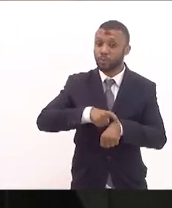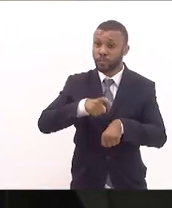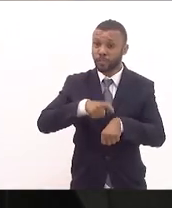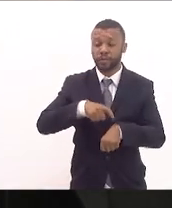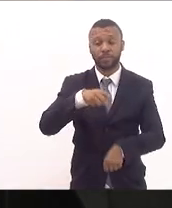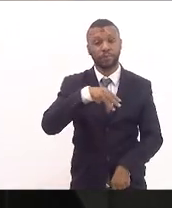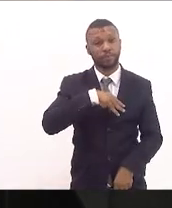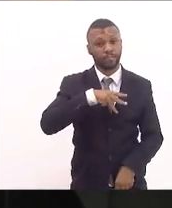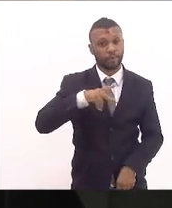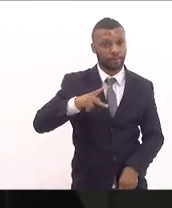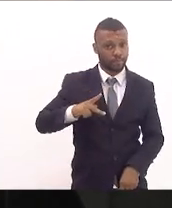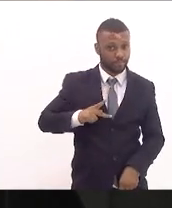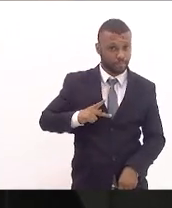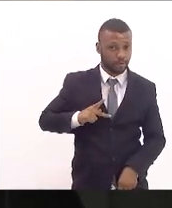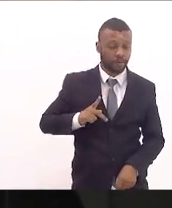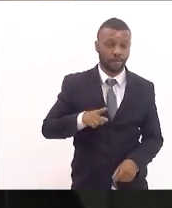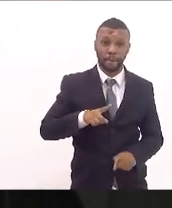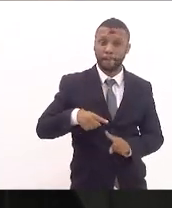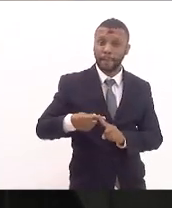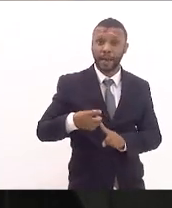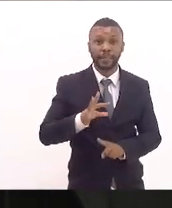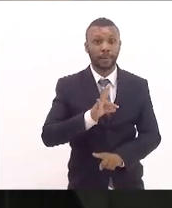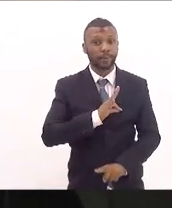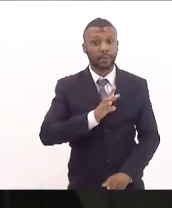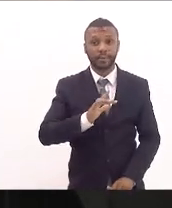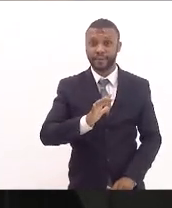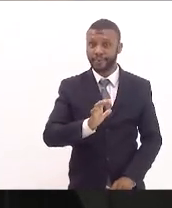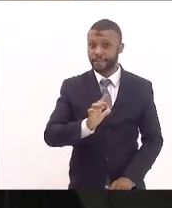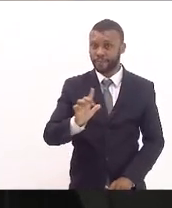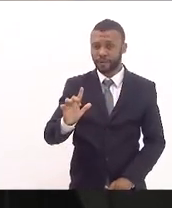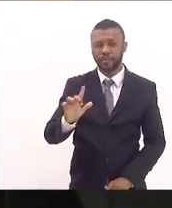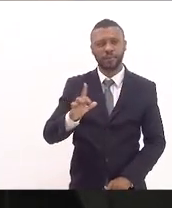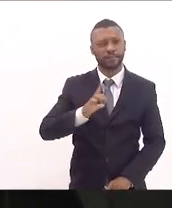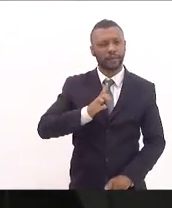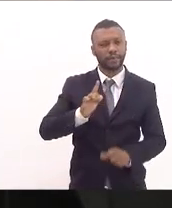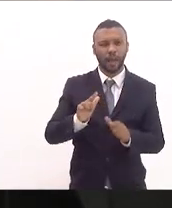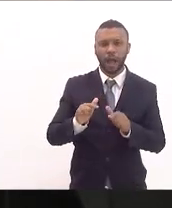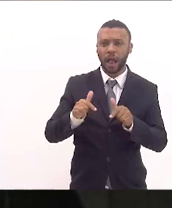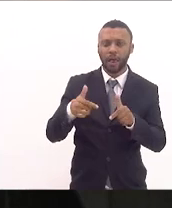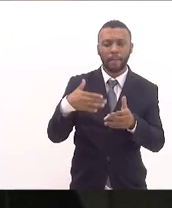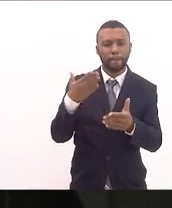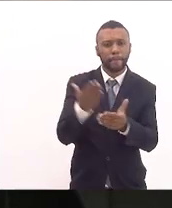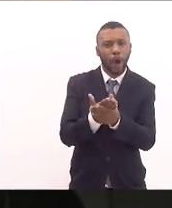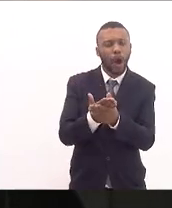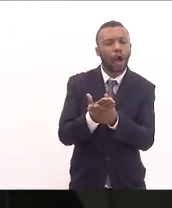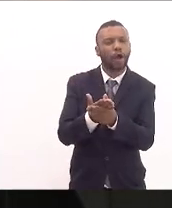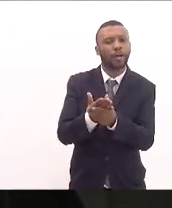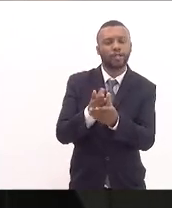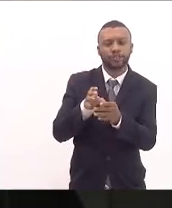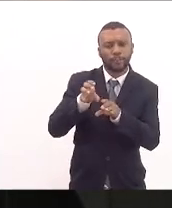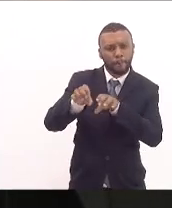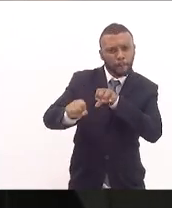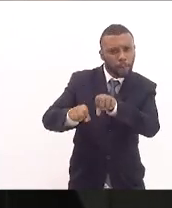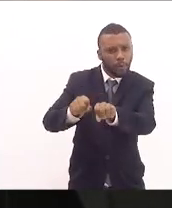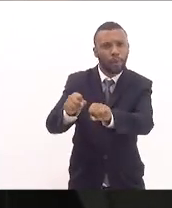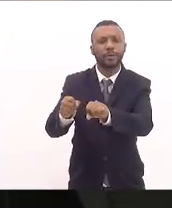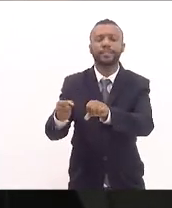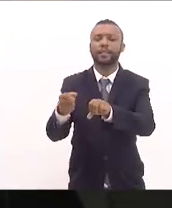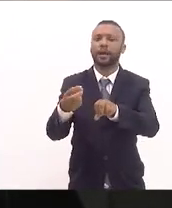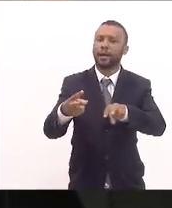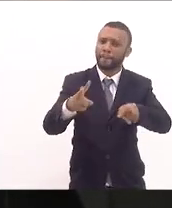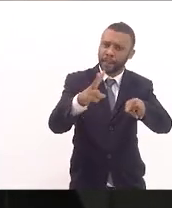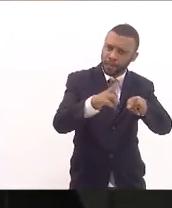Público EA Polícia Civil fez aquela ação de busca e apreensão e